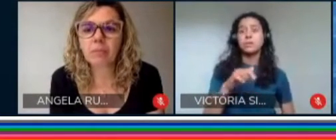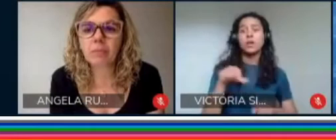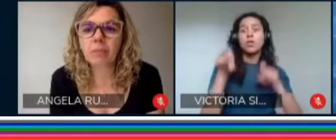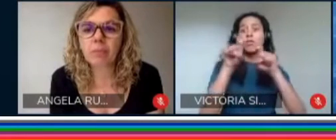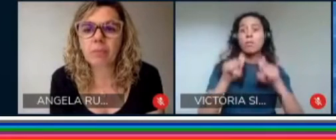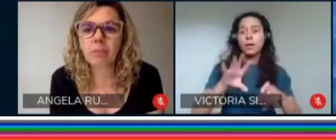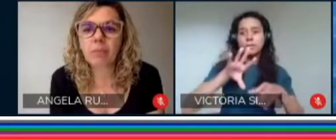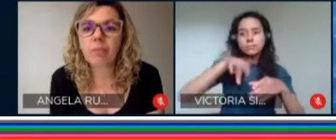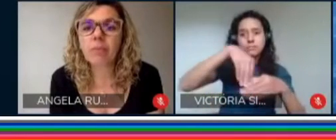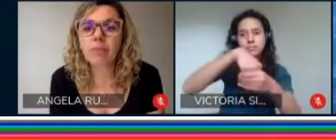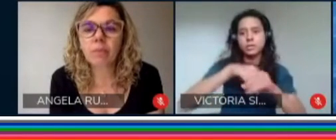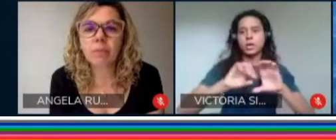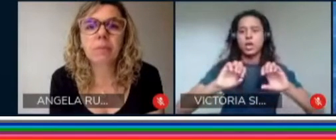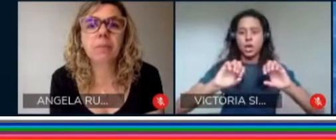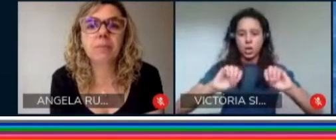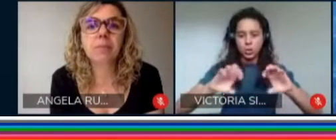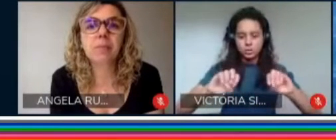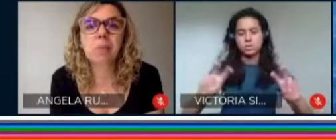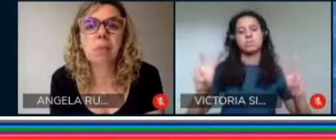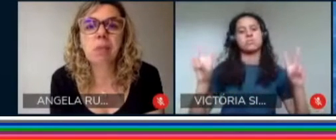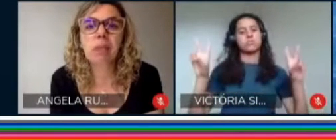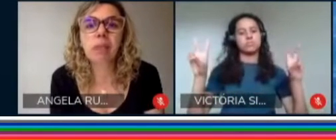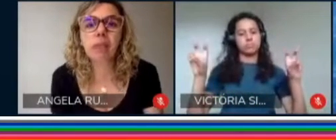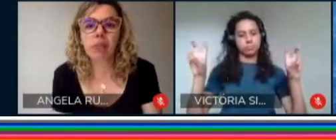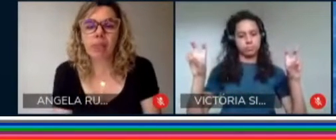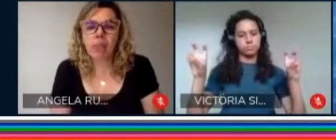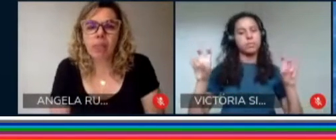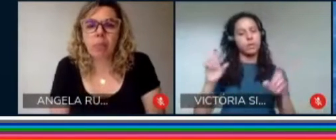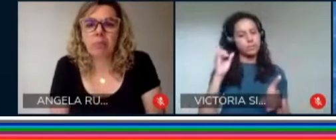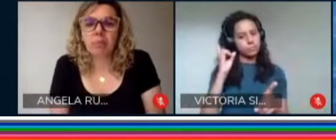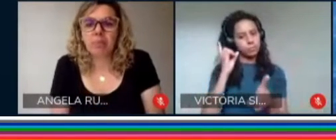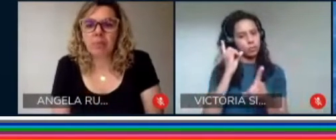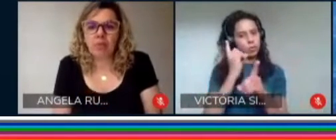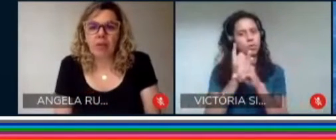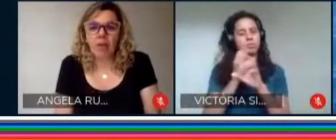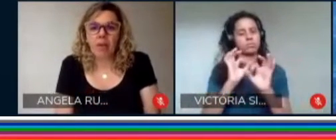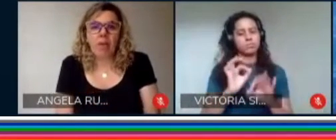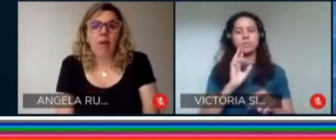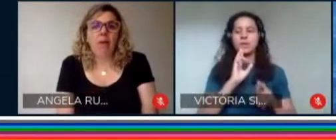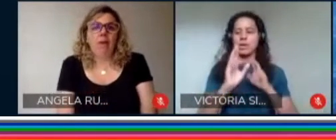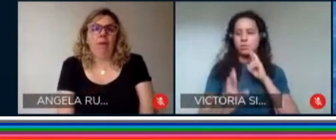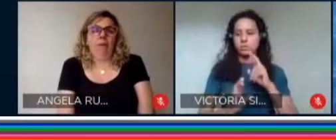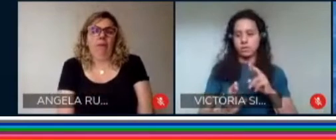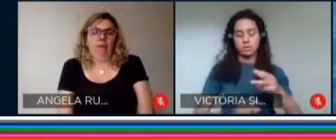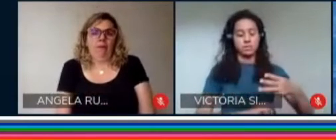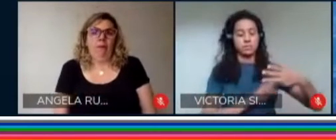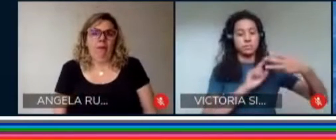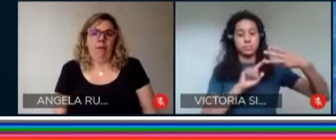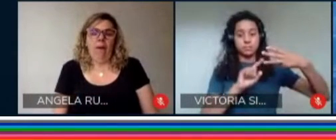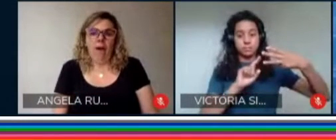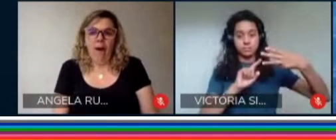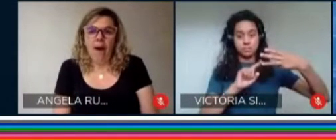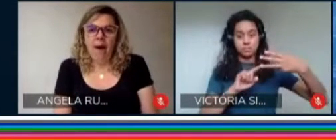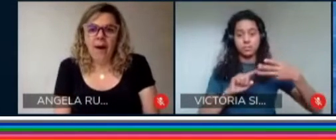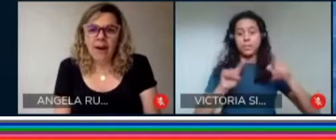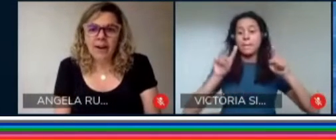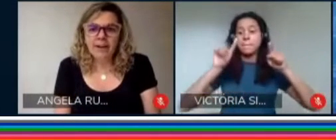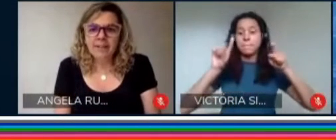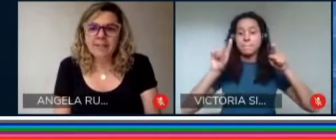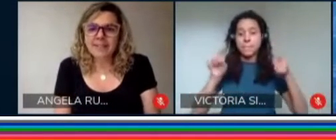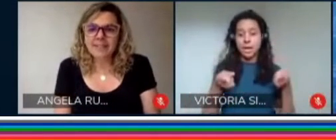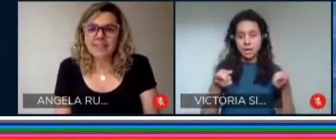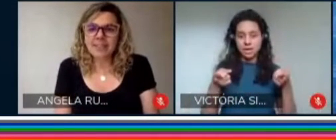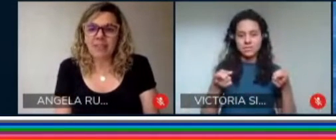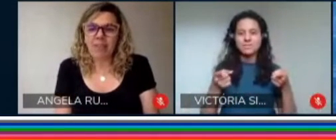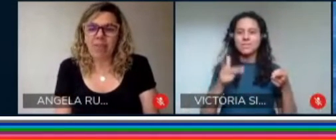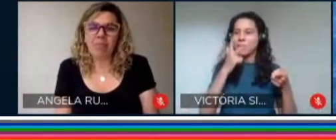as aspas, isso me facilita, né? E o parênteses, ele faz uma coisa também, agora a gente lembra sempre dos